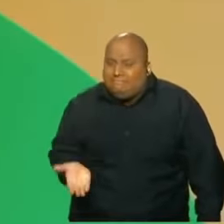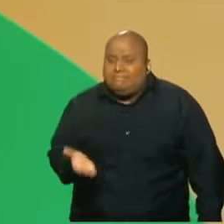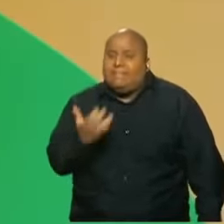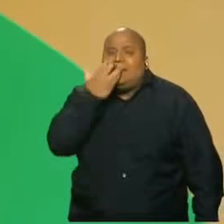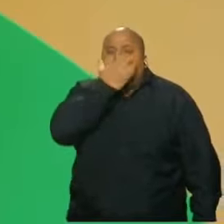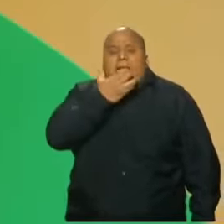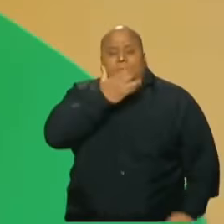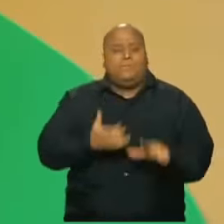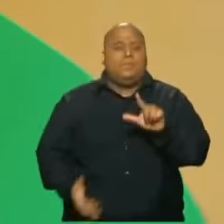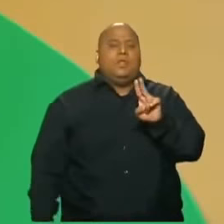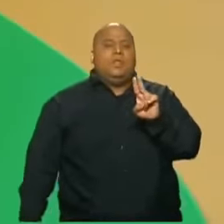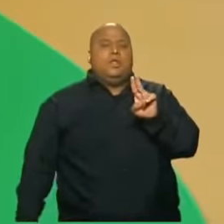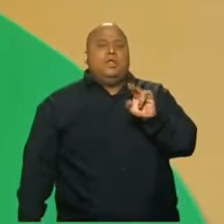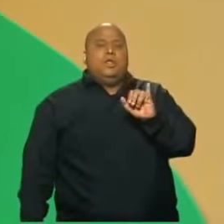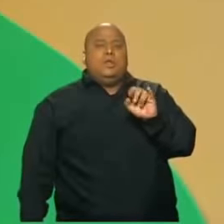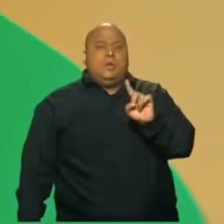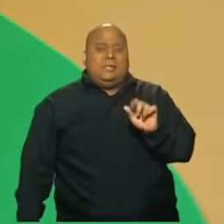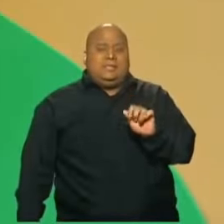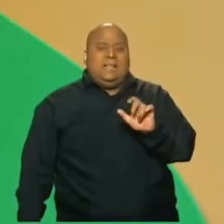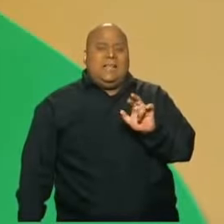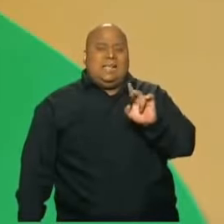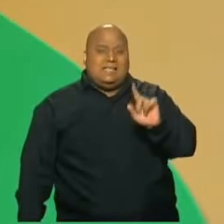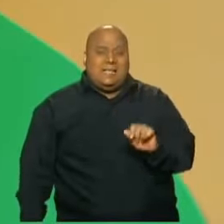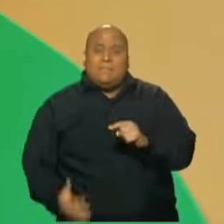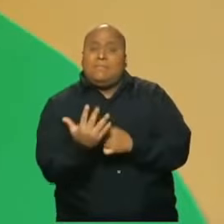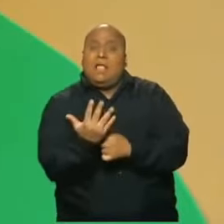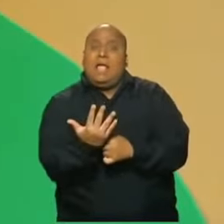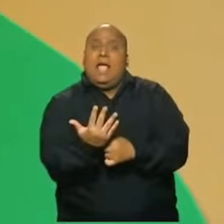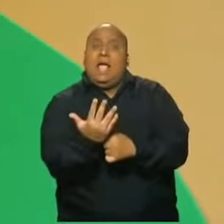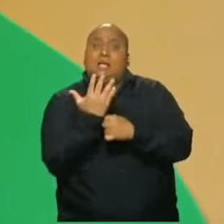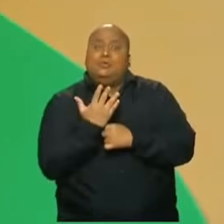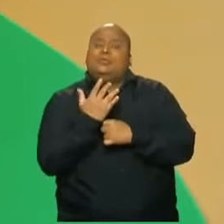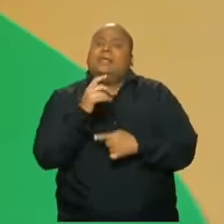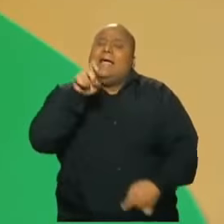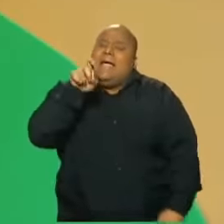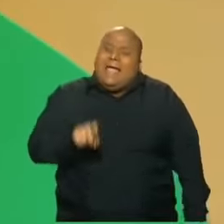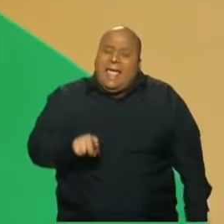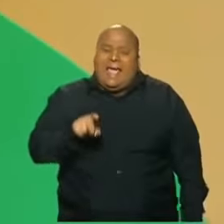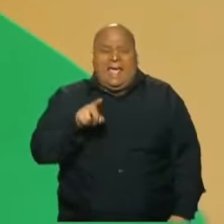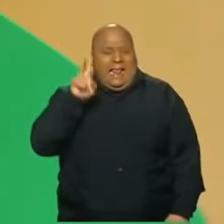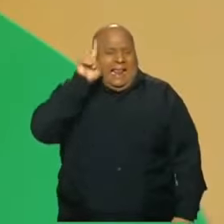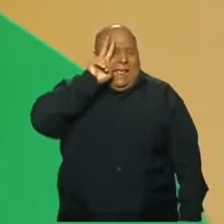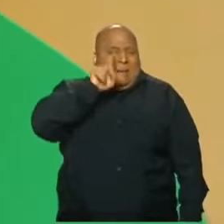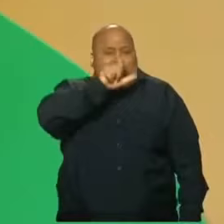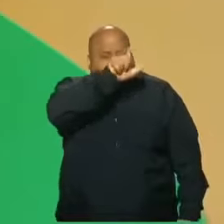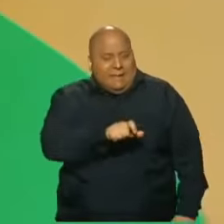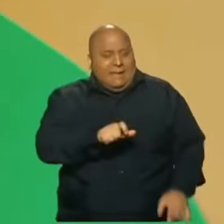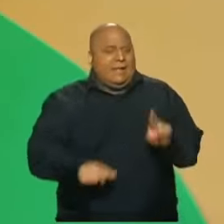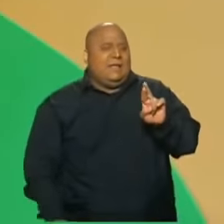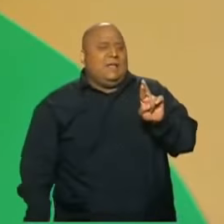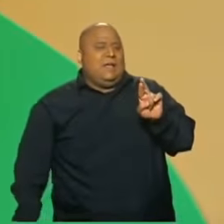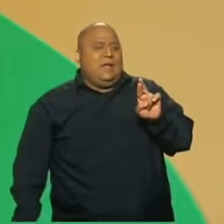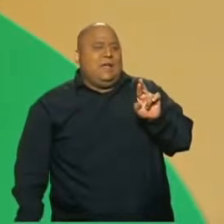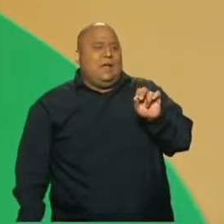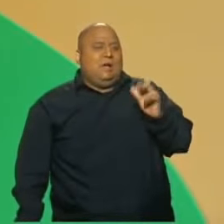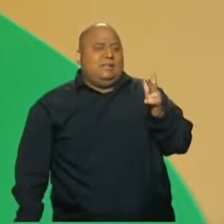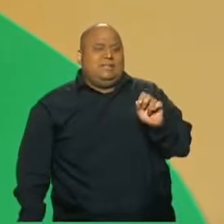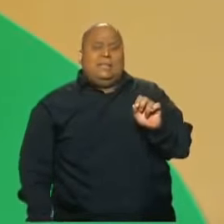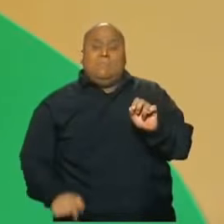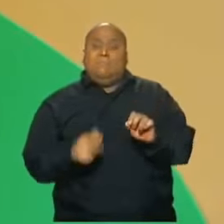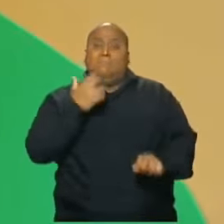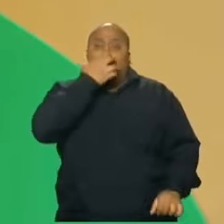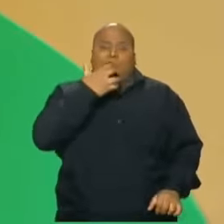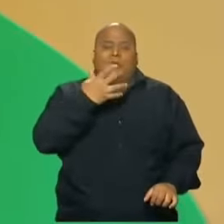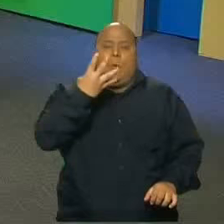também cantora Luísa Lacerda nos ajudando a celebrar Rosinha de Valença. Teremos com Luísa a música 4